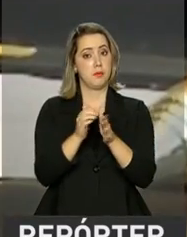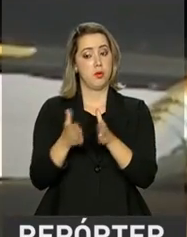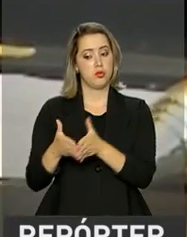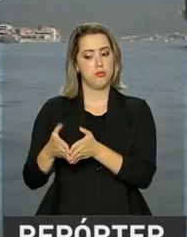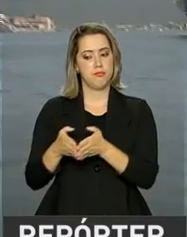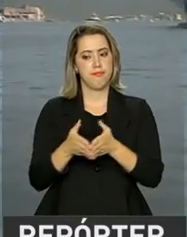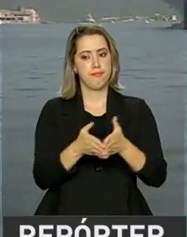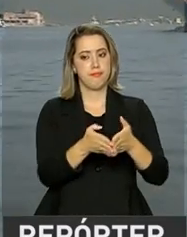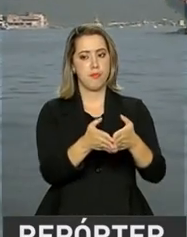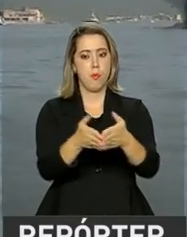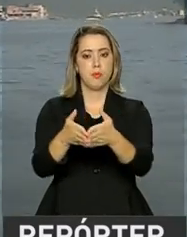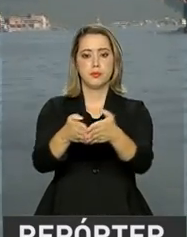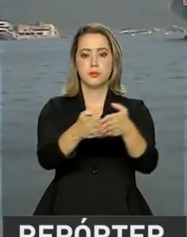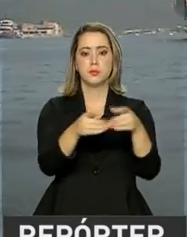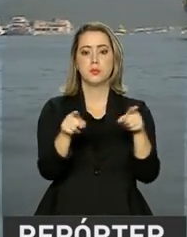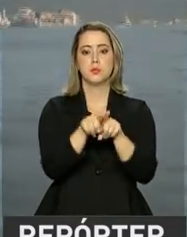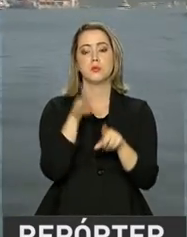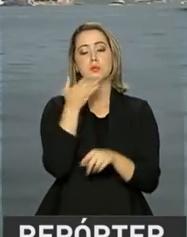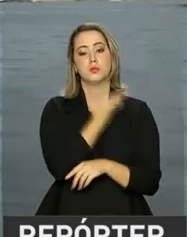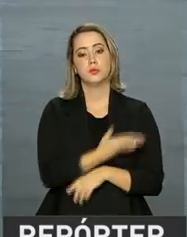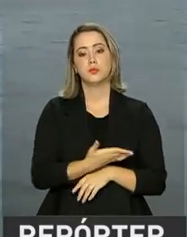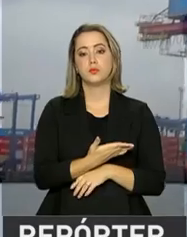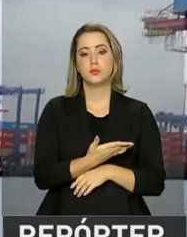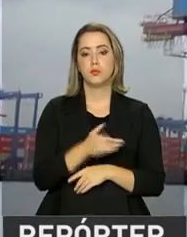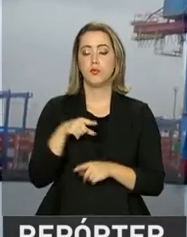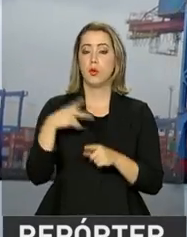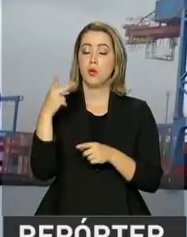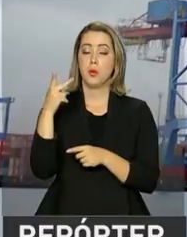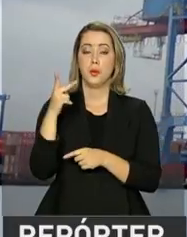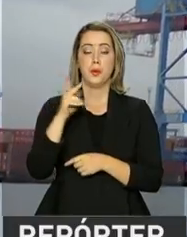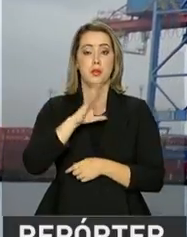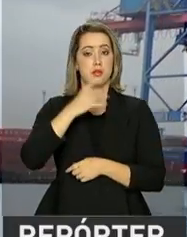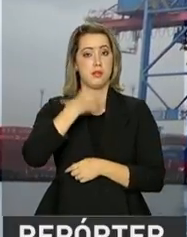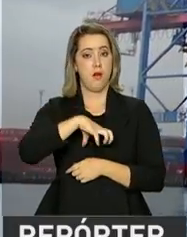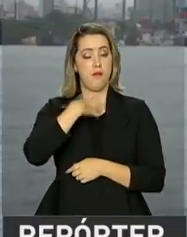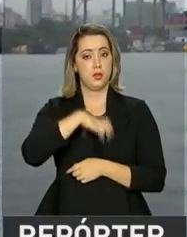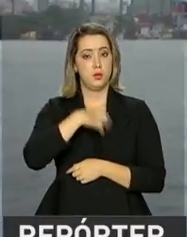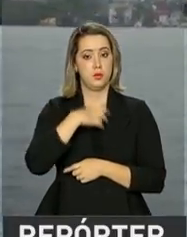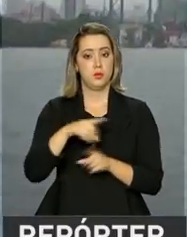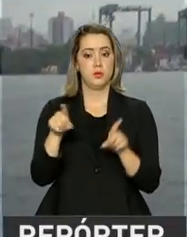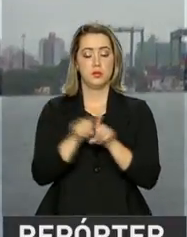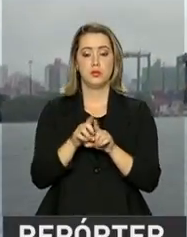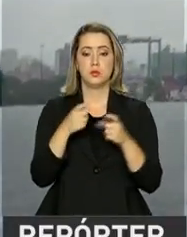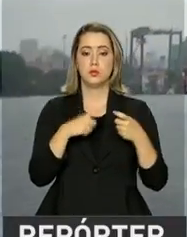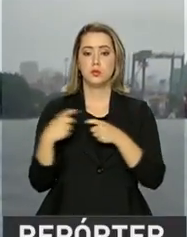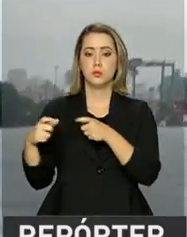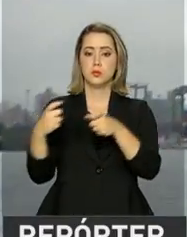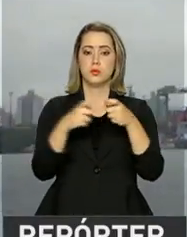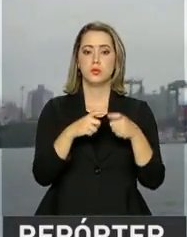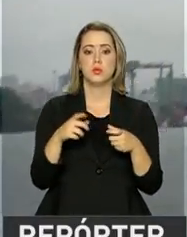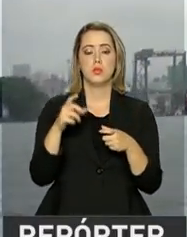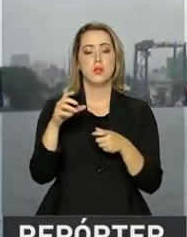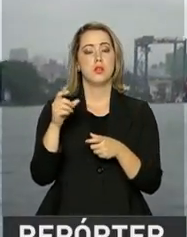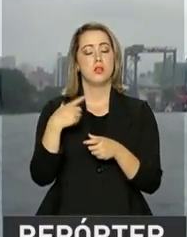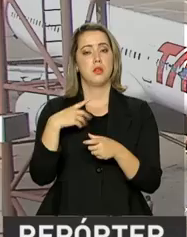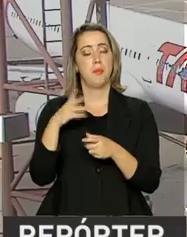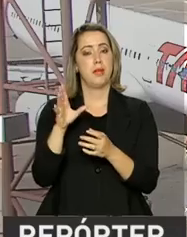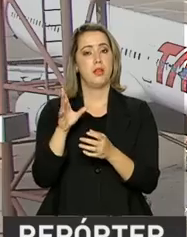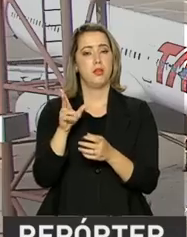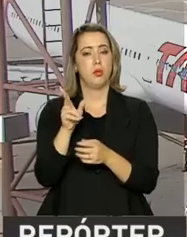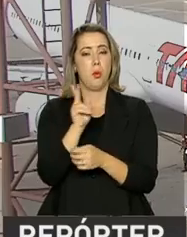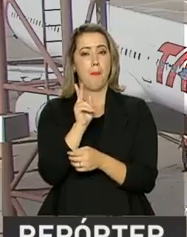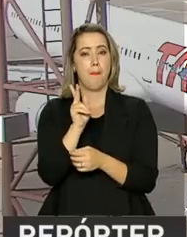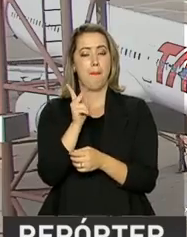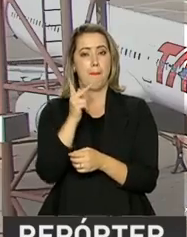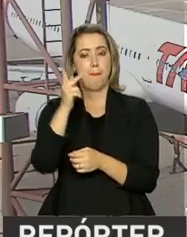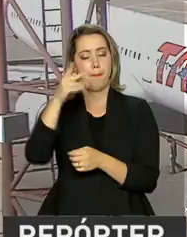leilões entre eles o do terminal de passageiros do porto de salvador na bahia e os terminais portuários de santarém no pará e o